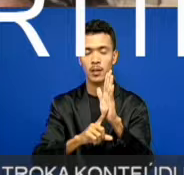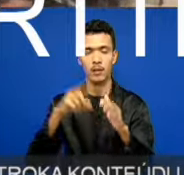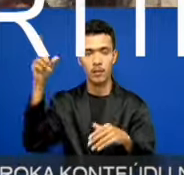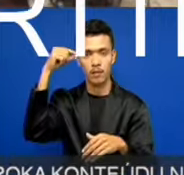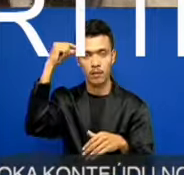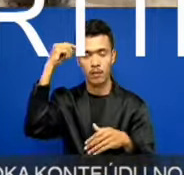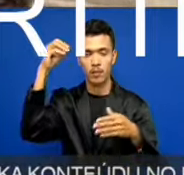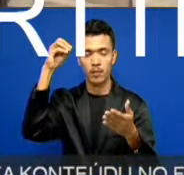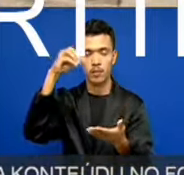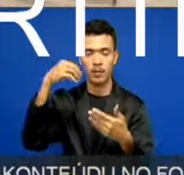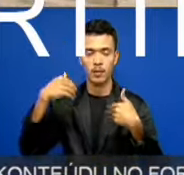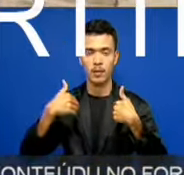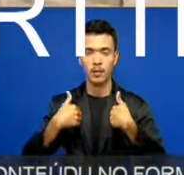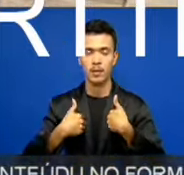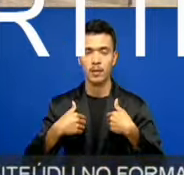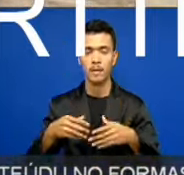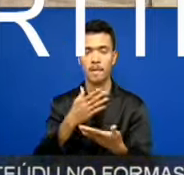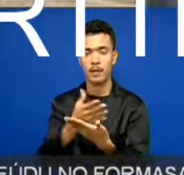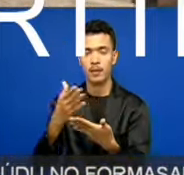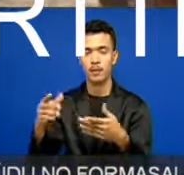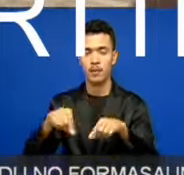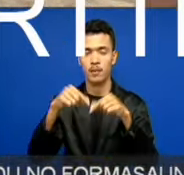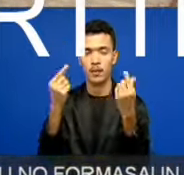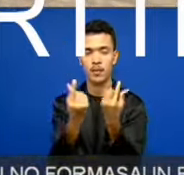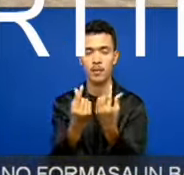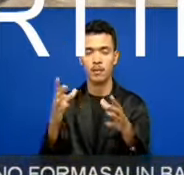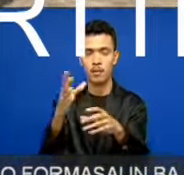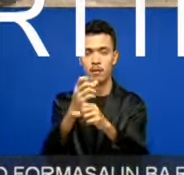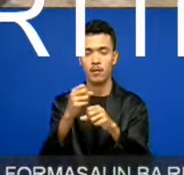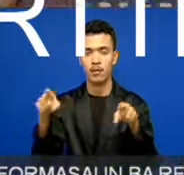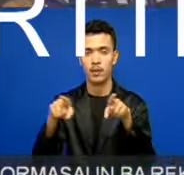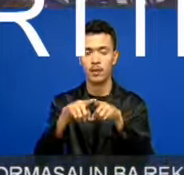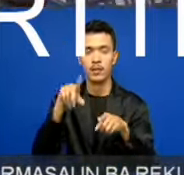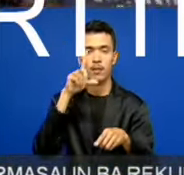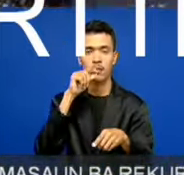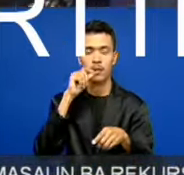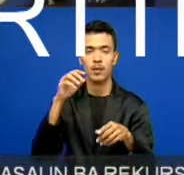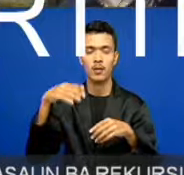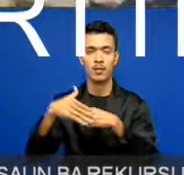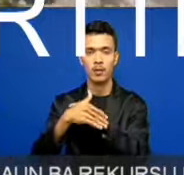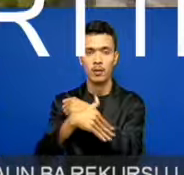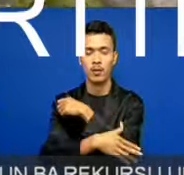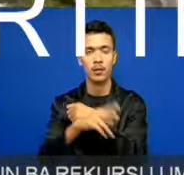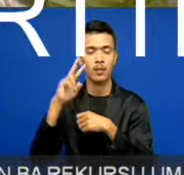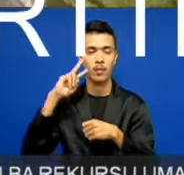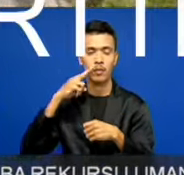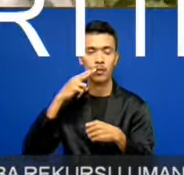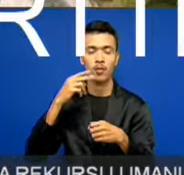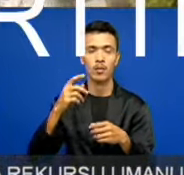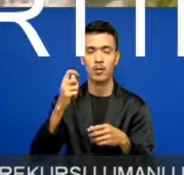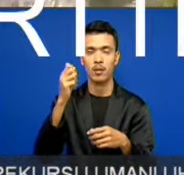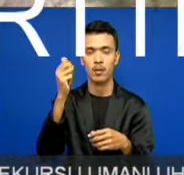ona. Produto neve, equipa de gestão mercado, roupene, telefone, macanesan, mano local, ikan, morotahan, tahu,